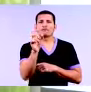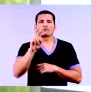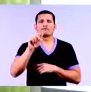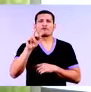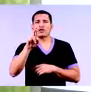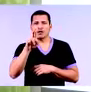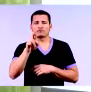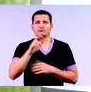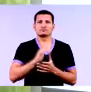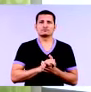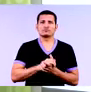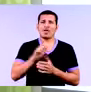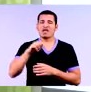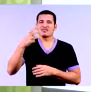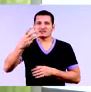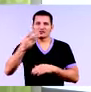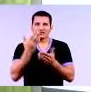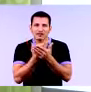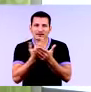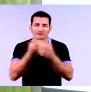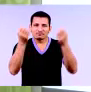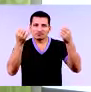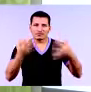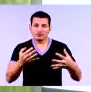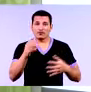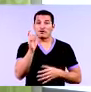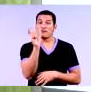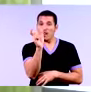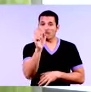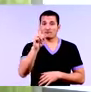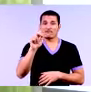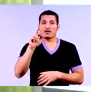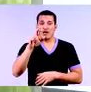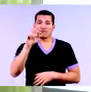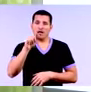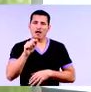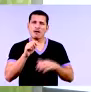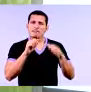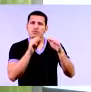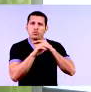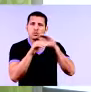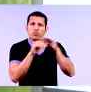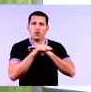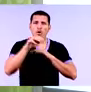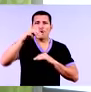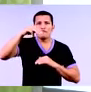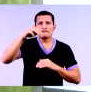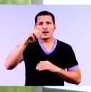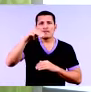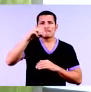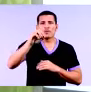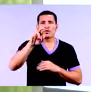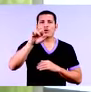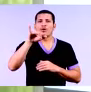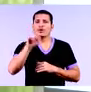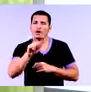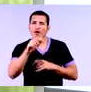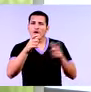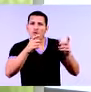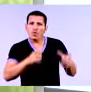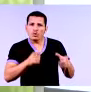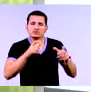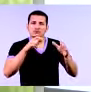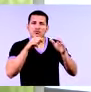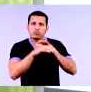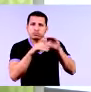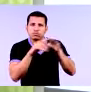tópico, o terceiro tópico que nós falamos, que uma variável ela é um espaço de memória, ela é a locação de um espaço, é